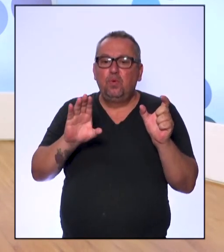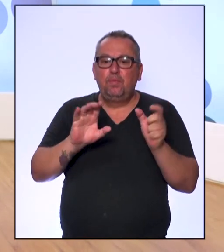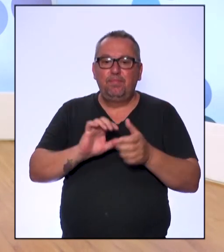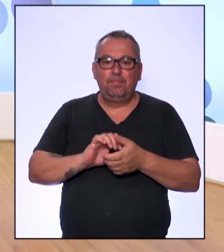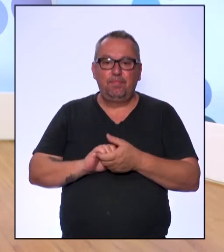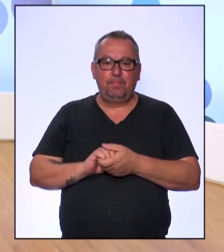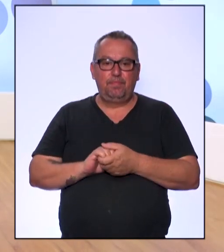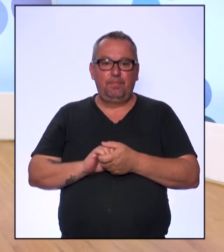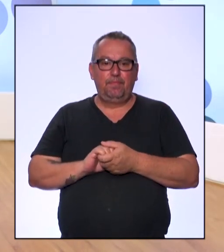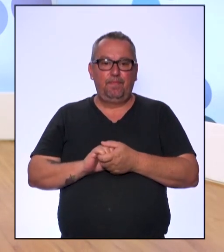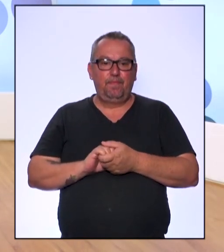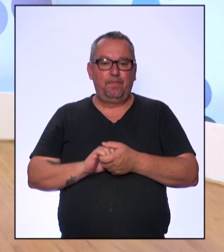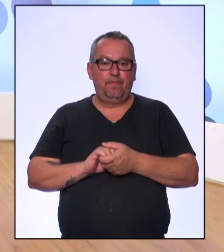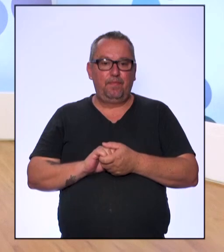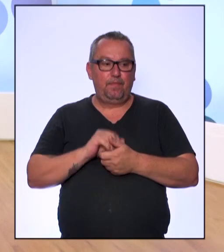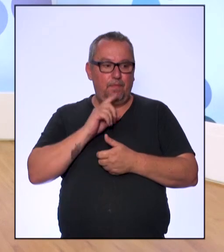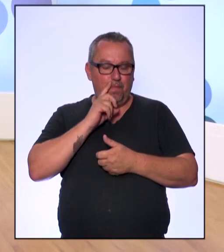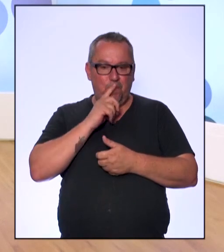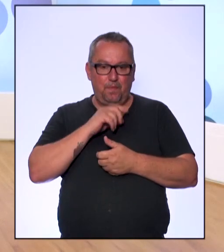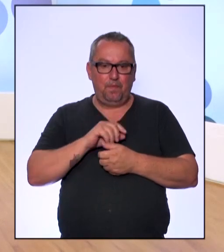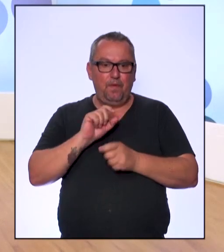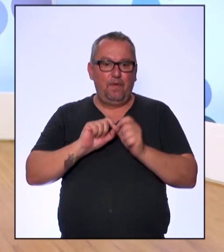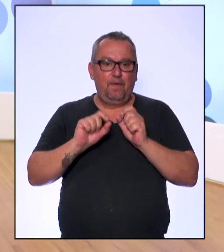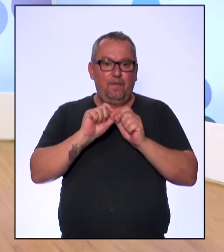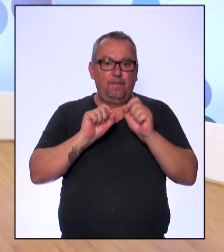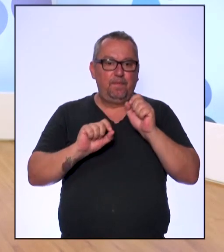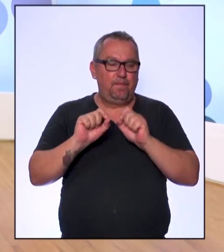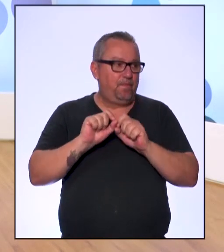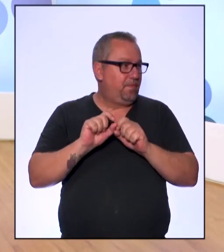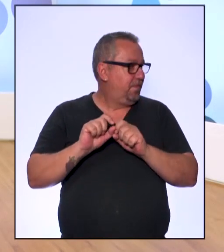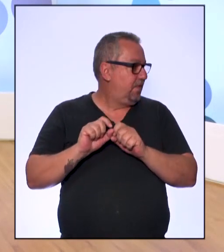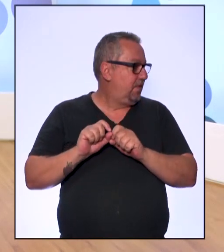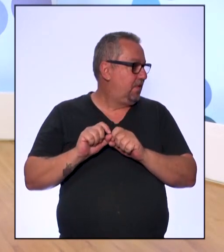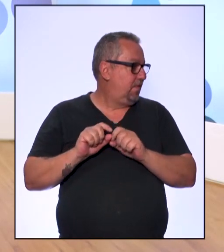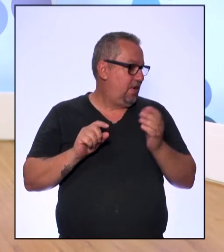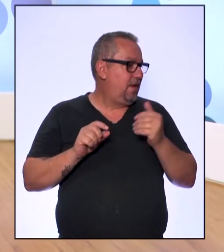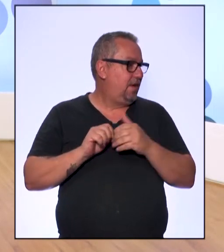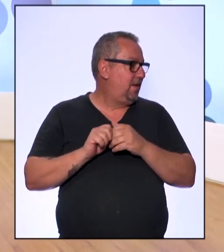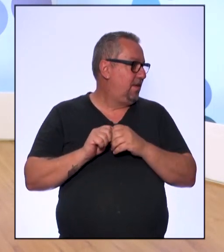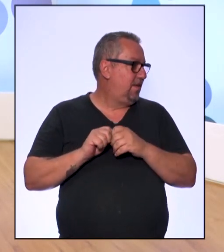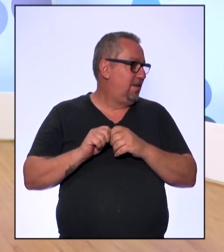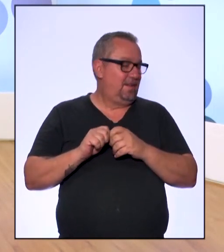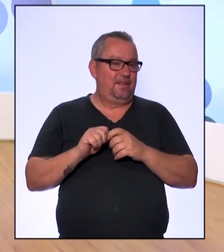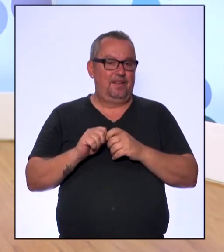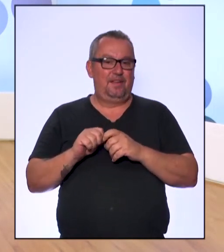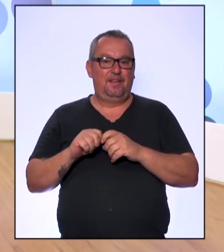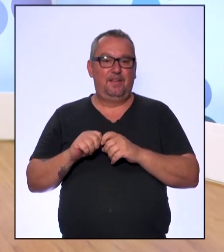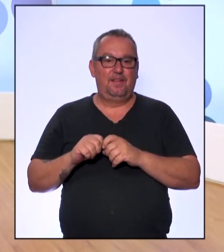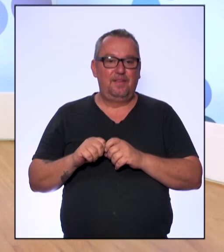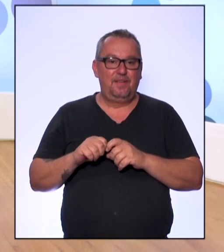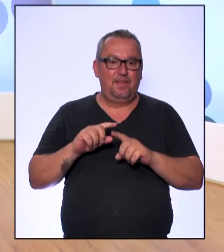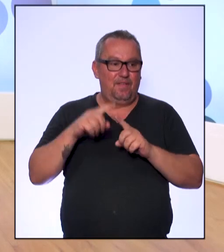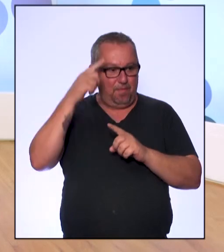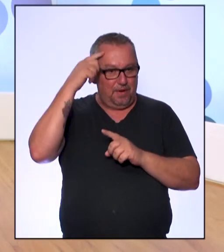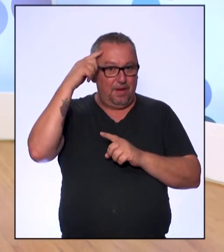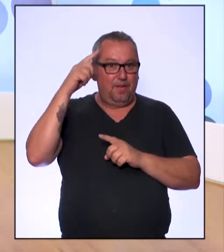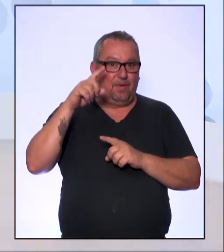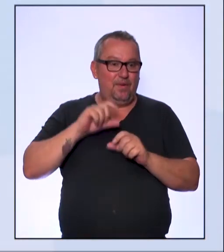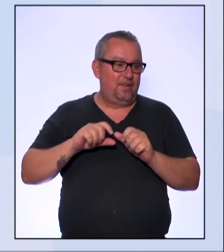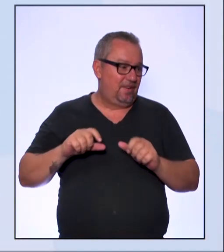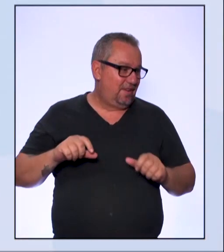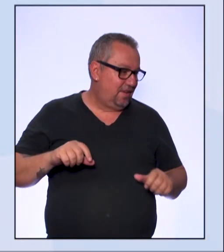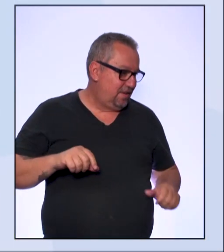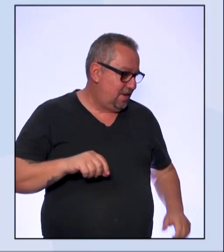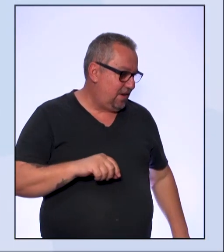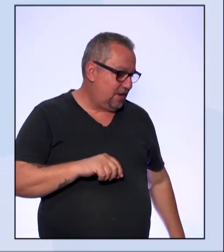lá. O que ele faz, gente? Qual é esse jogo? Ele traz o quê? Vamos pensar rapidinho. Para